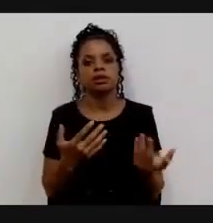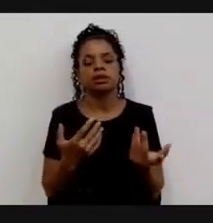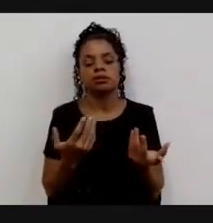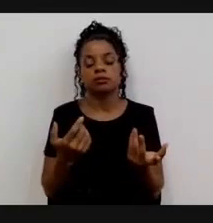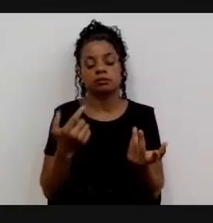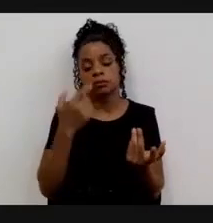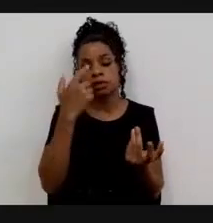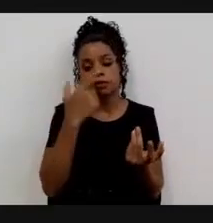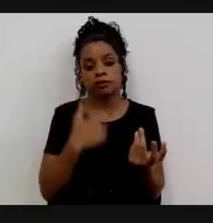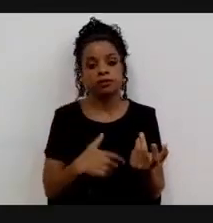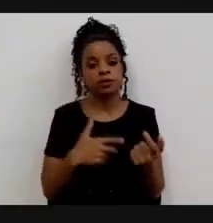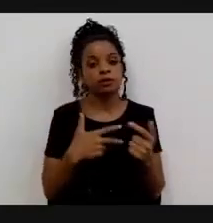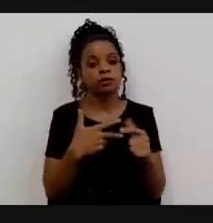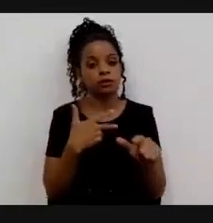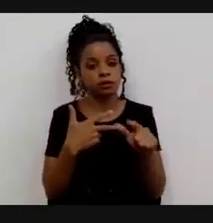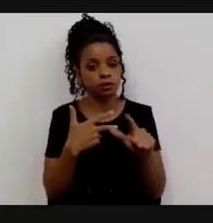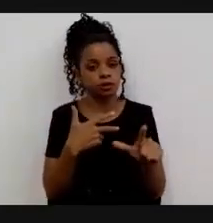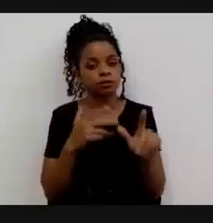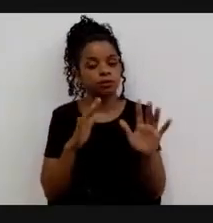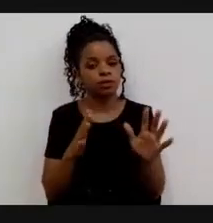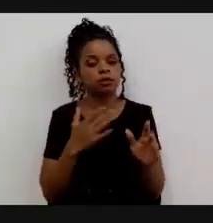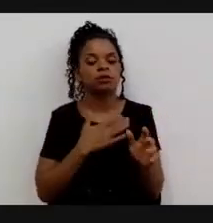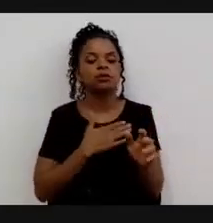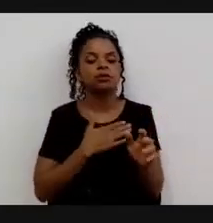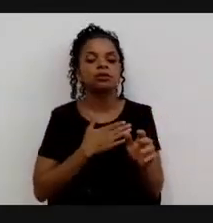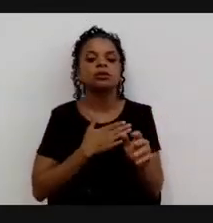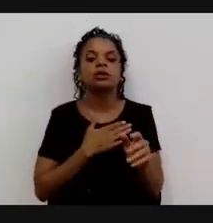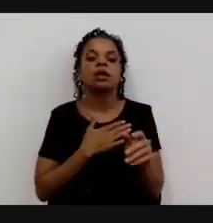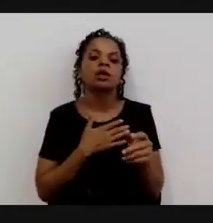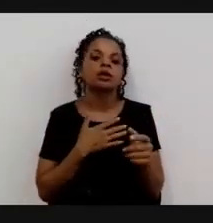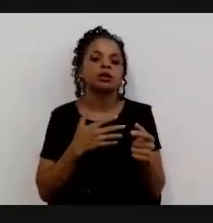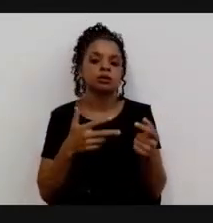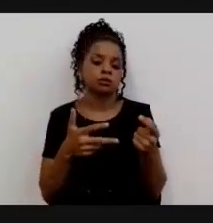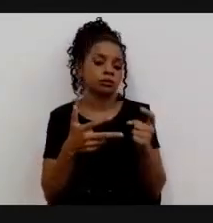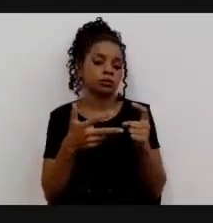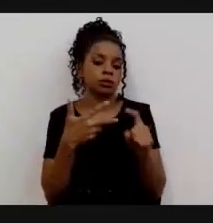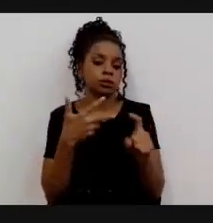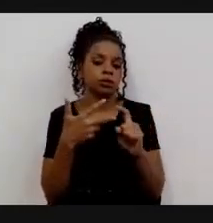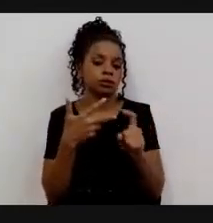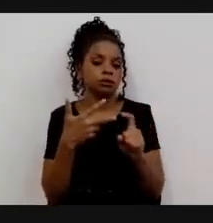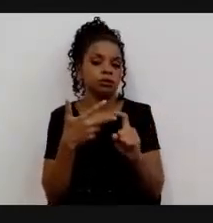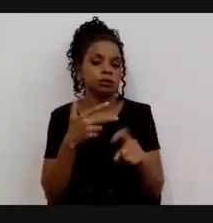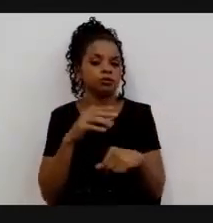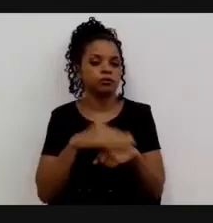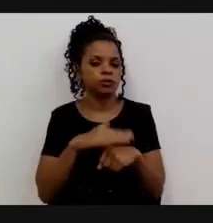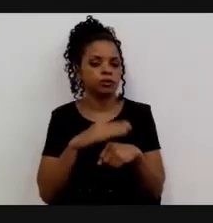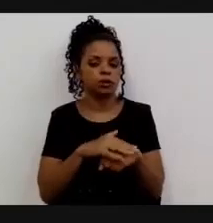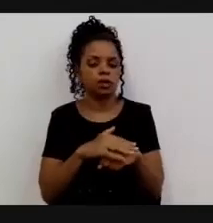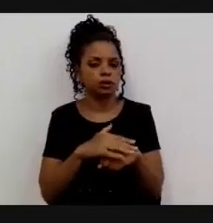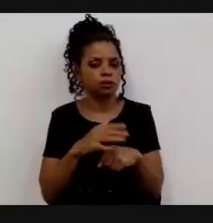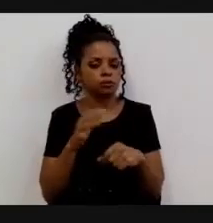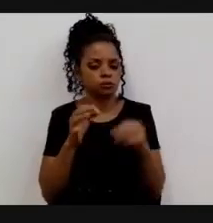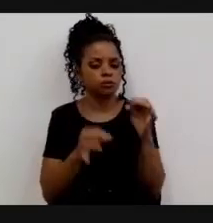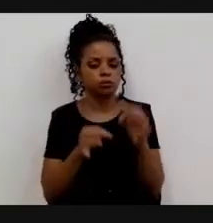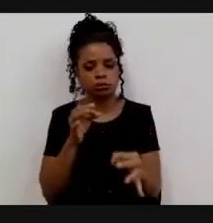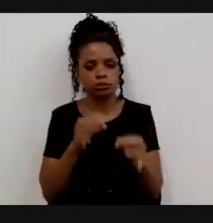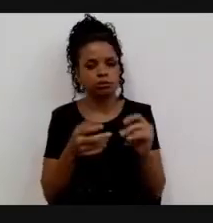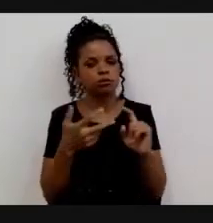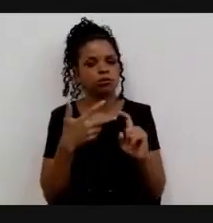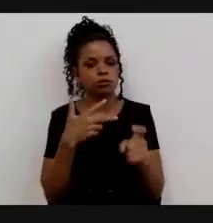pelo Legislativo e gostaria que o Executivo fizesse com gente do Executivo, né? Alguém que realmente domine o assunto lá, mas isso tem que ser